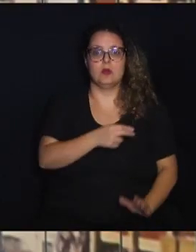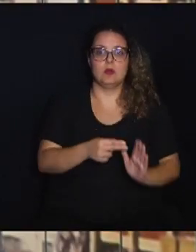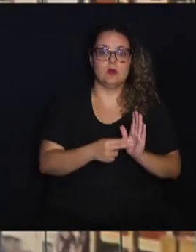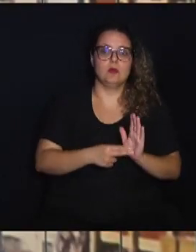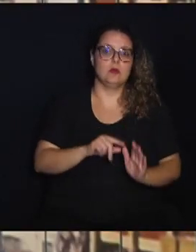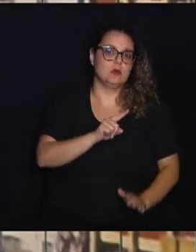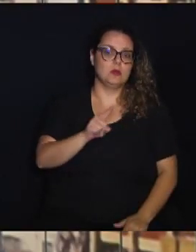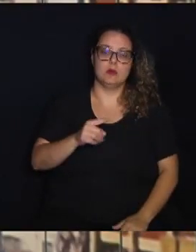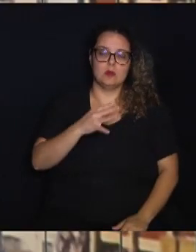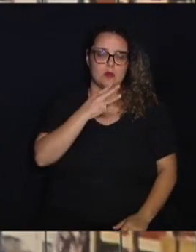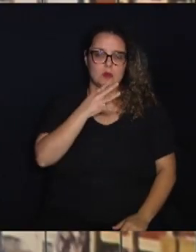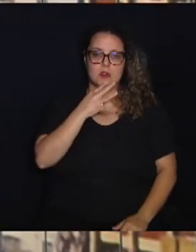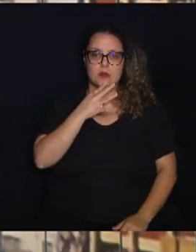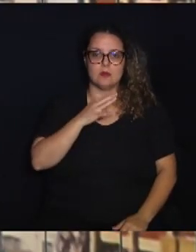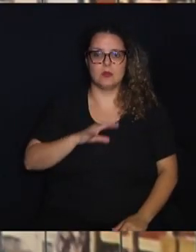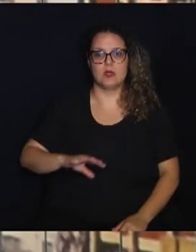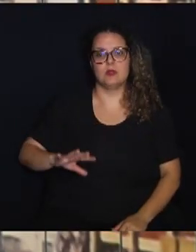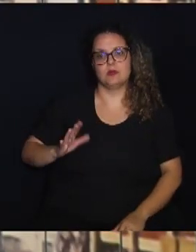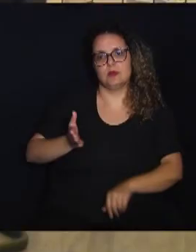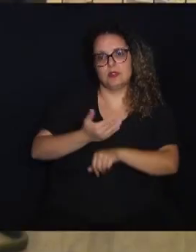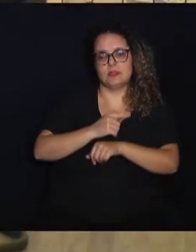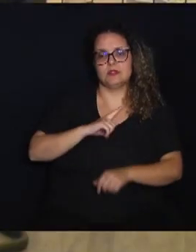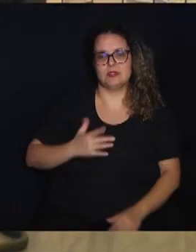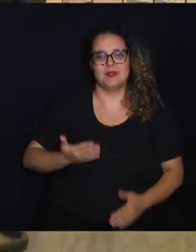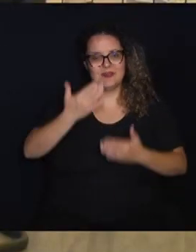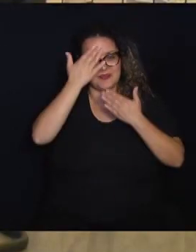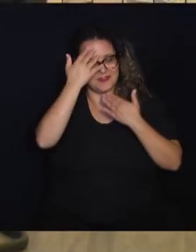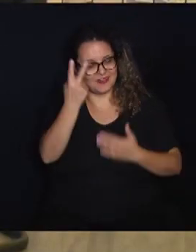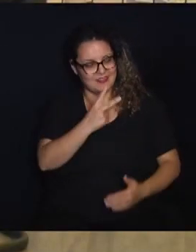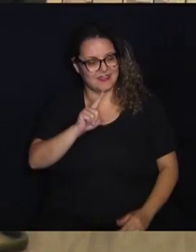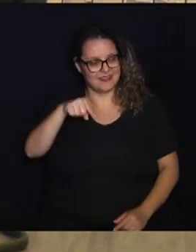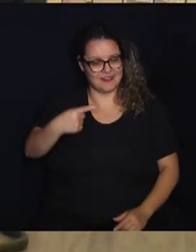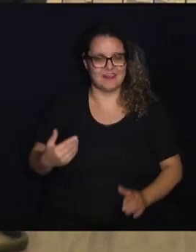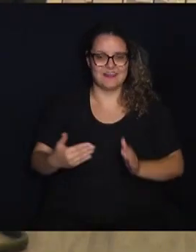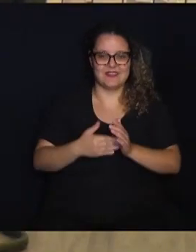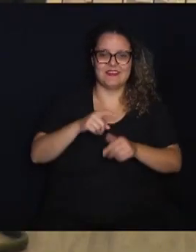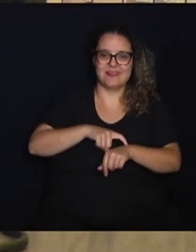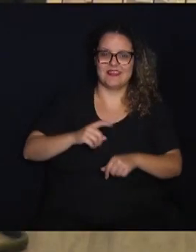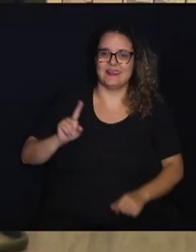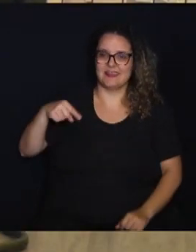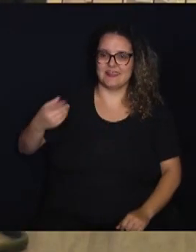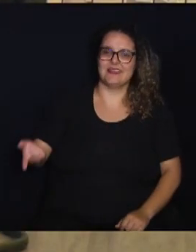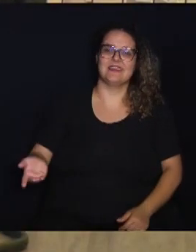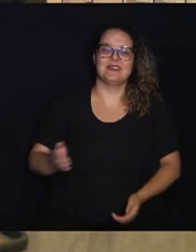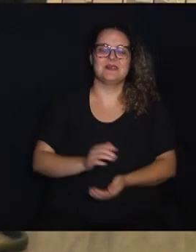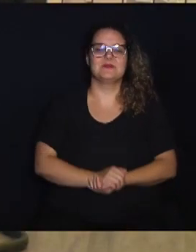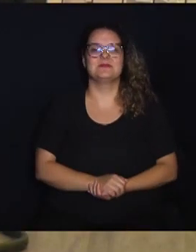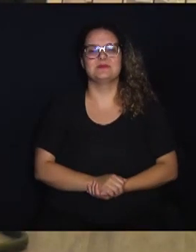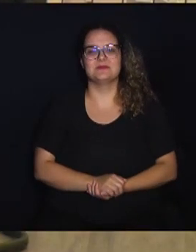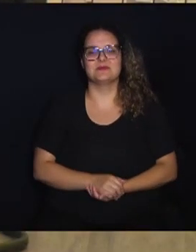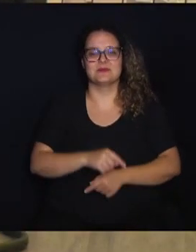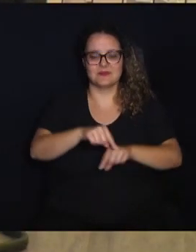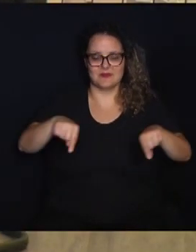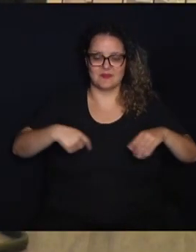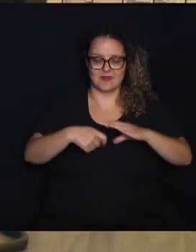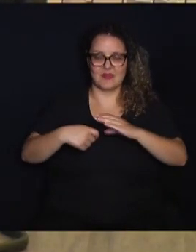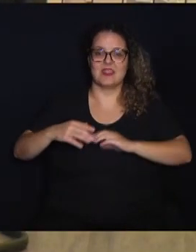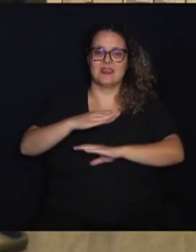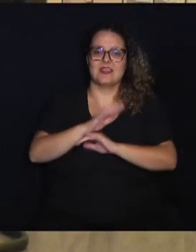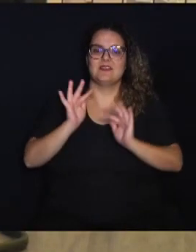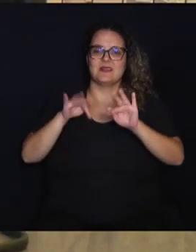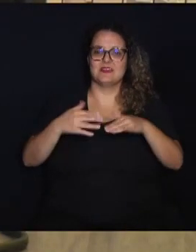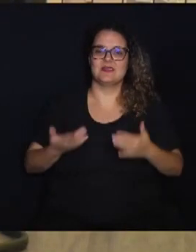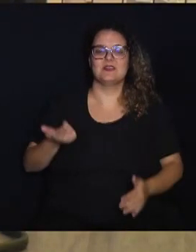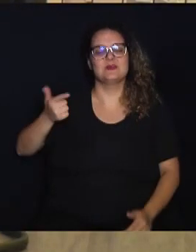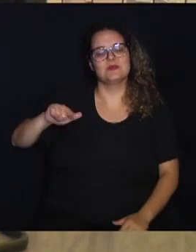conhecimento prévio de música. Muito obrigada a vocês e até uma próxima. Até a Viu? próxima. E o Estúdio Câmara fica por aqui. Continue